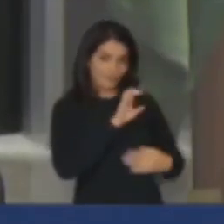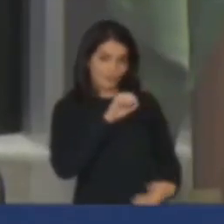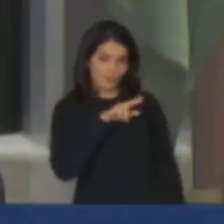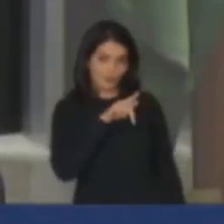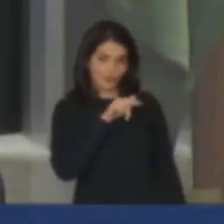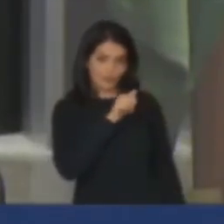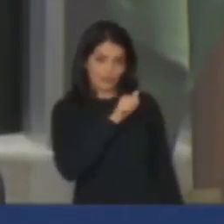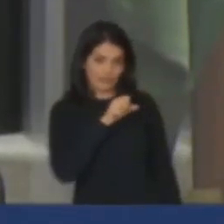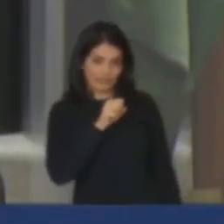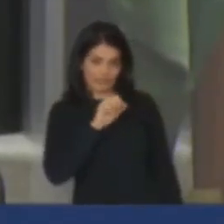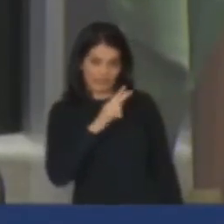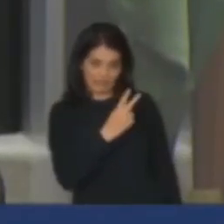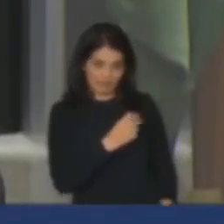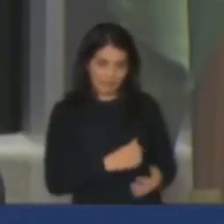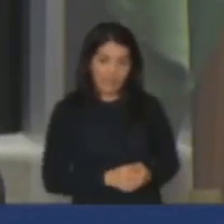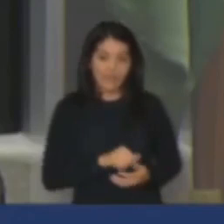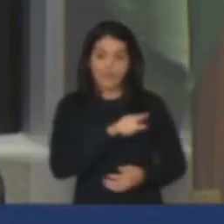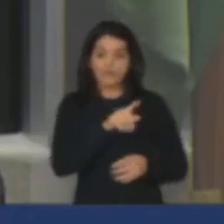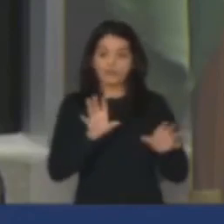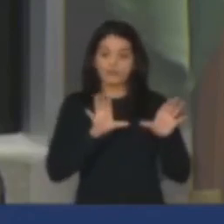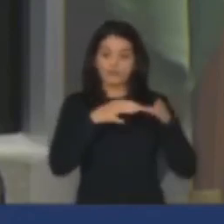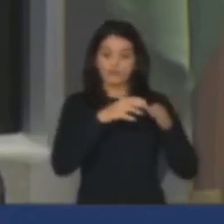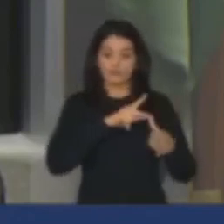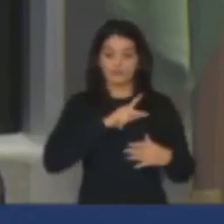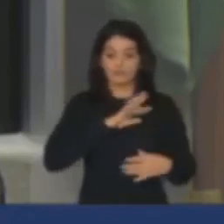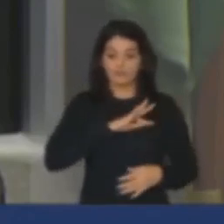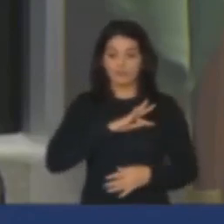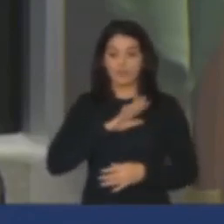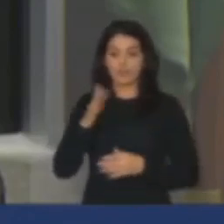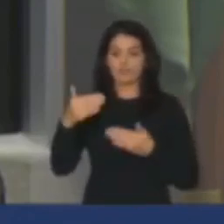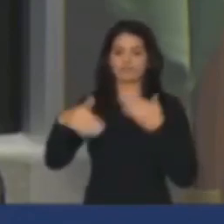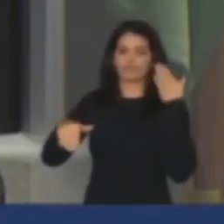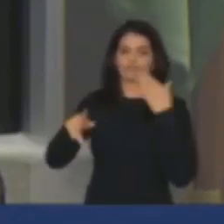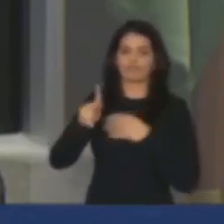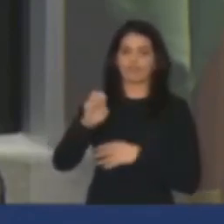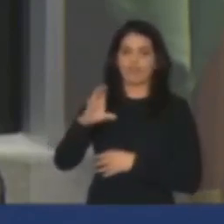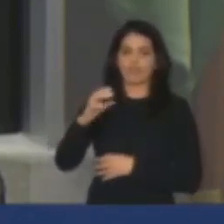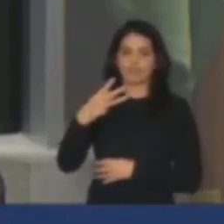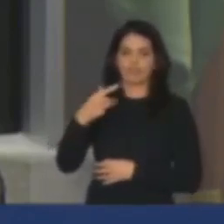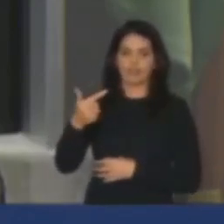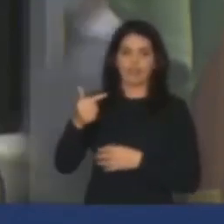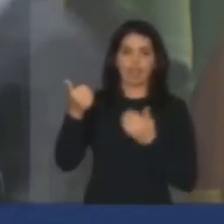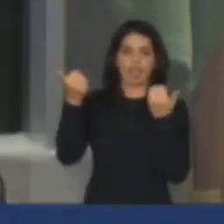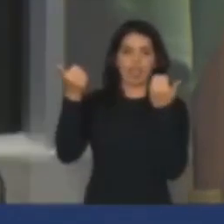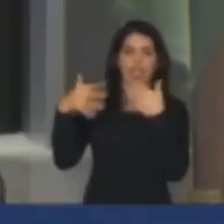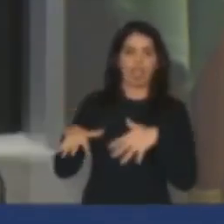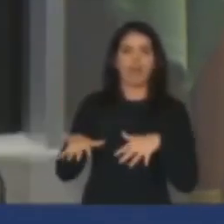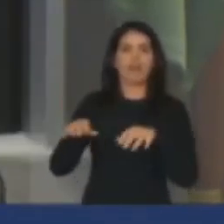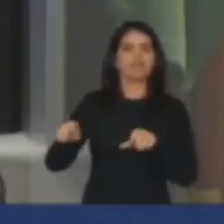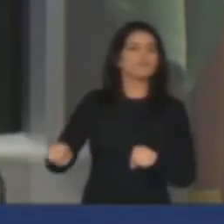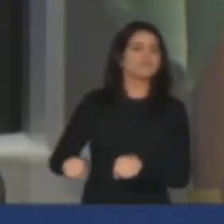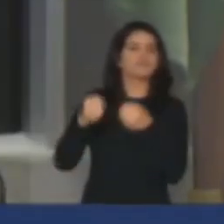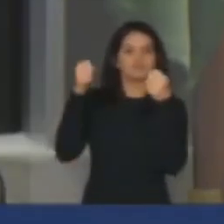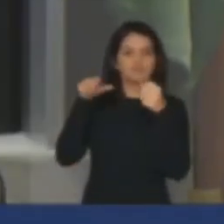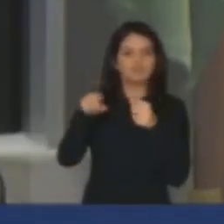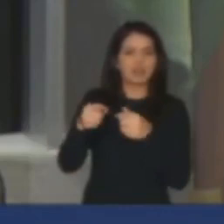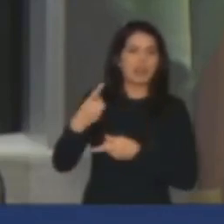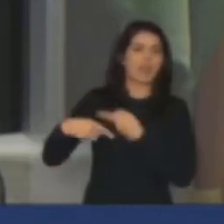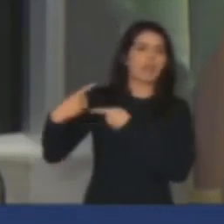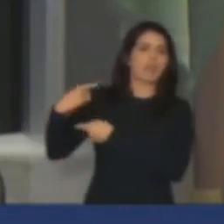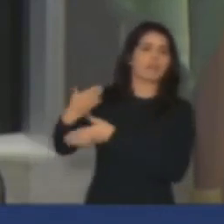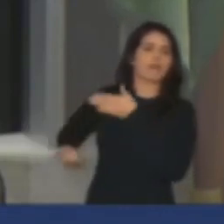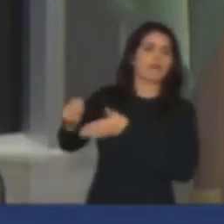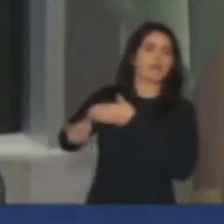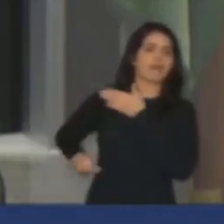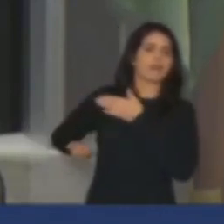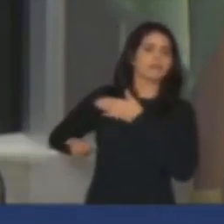dos Trabalhadores contra a PEC 32 do desmonte, do retrocesso, porque hoje é